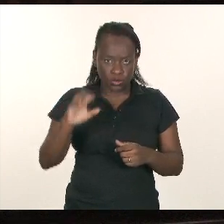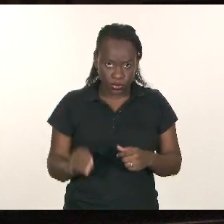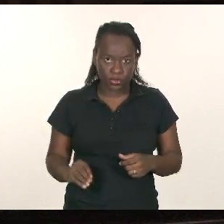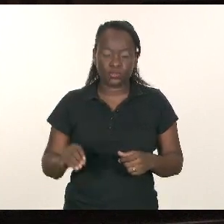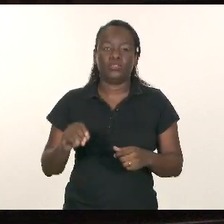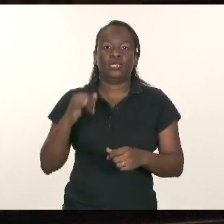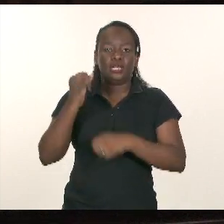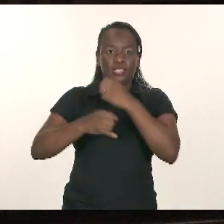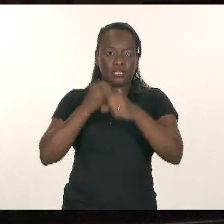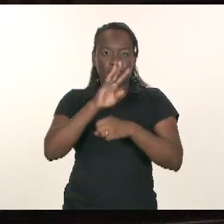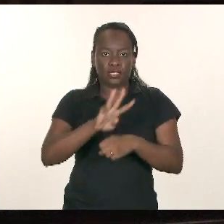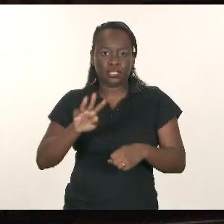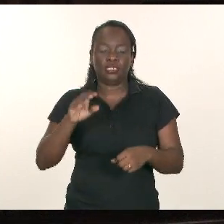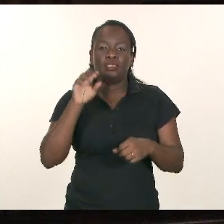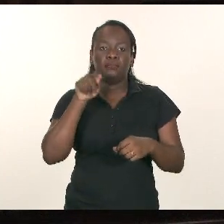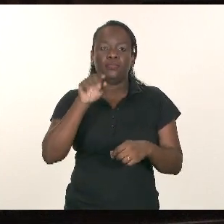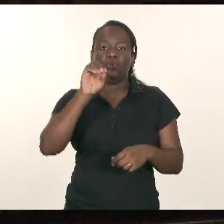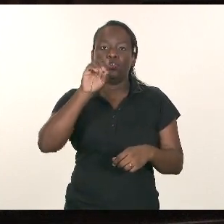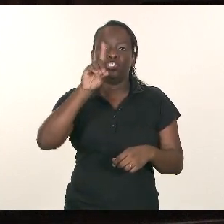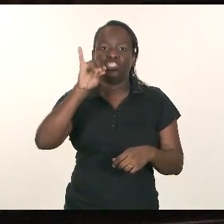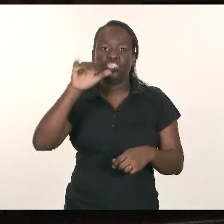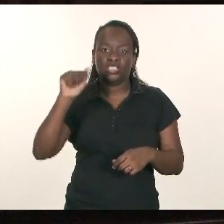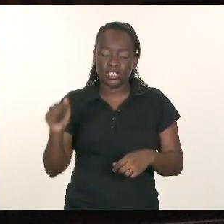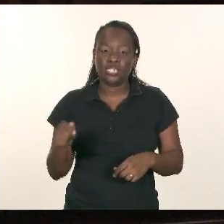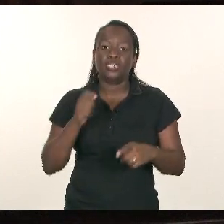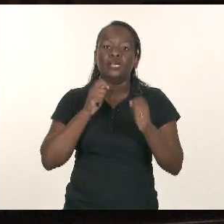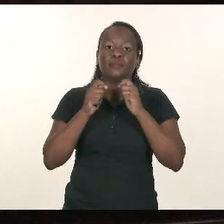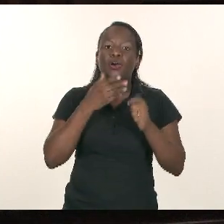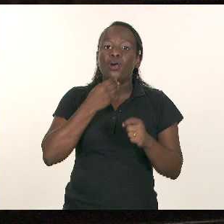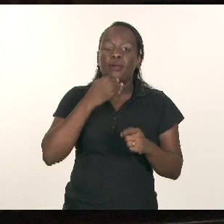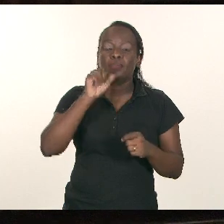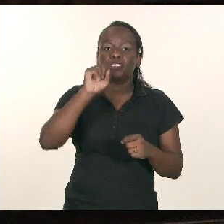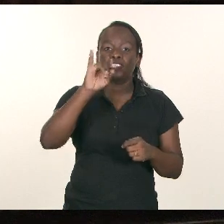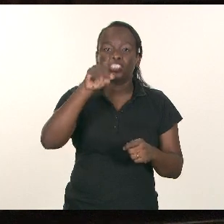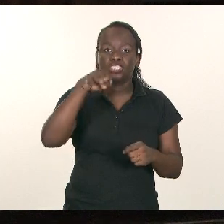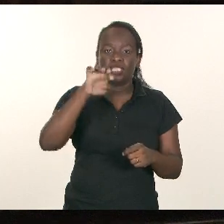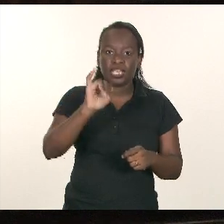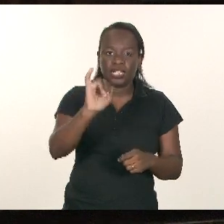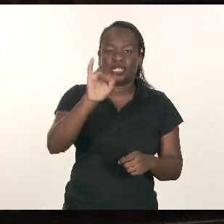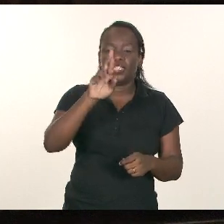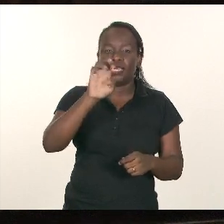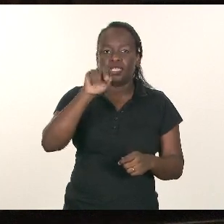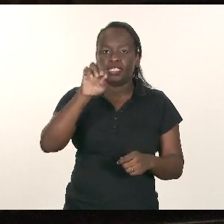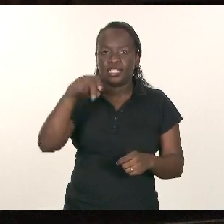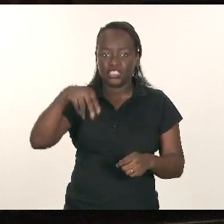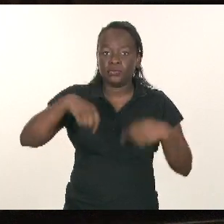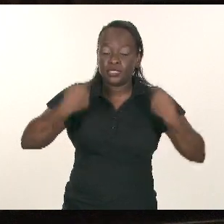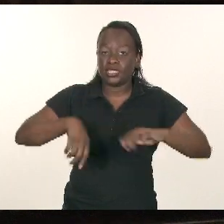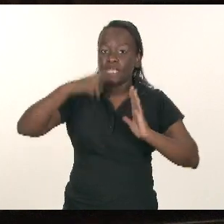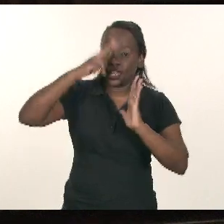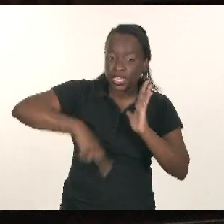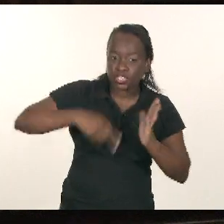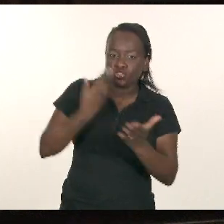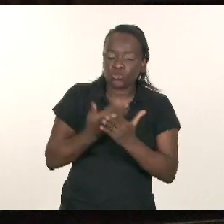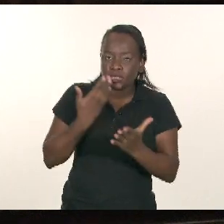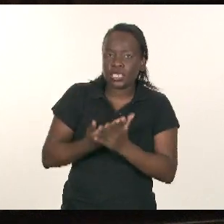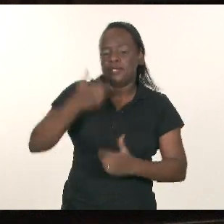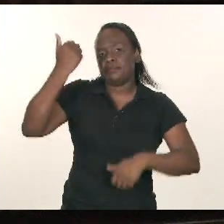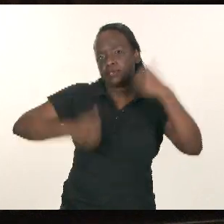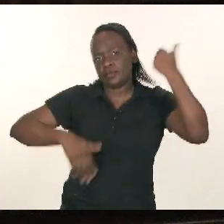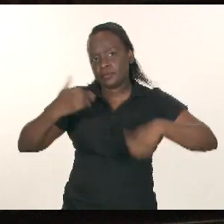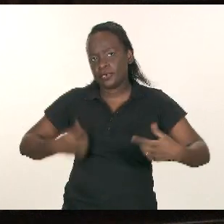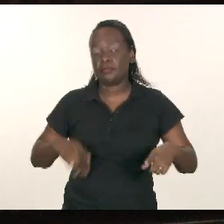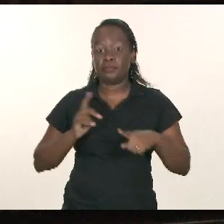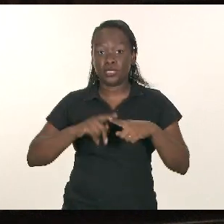ao site de O Dia, ao jornalista Sidney Rezende, que deve ser lida, estudada, comentada, porque é, por um lado,